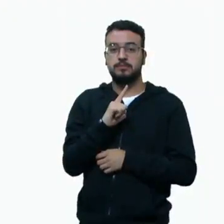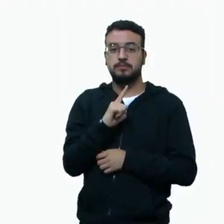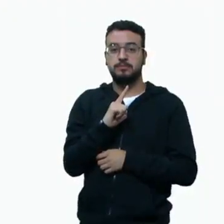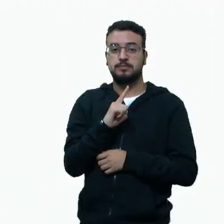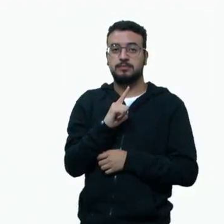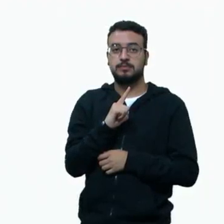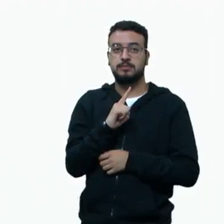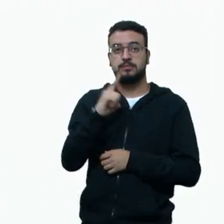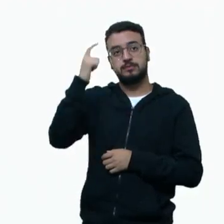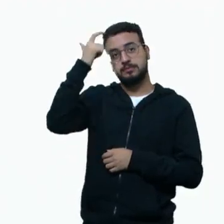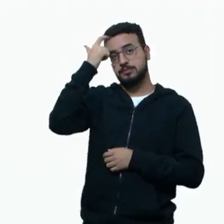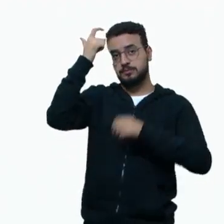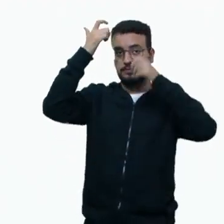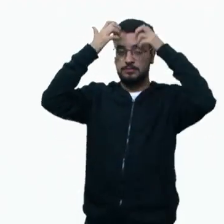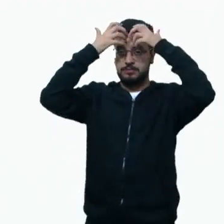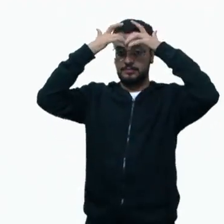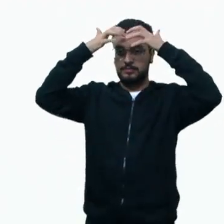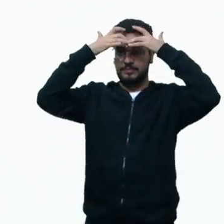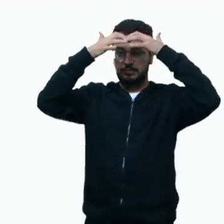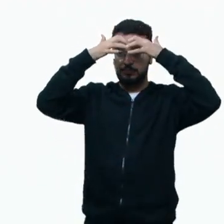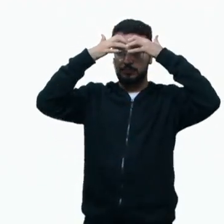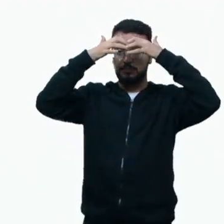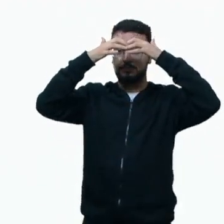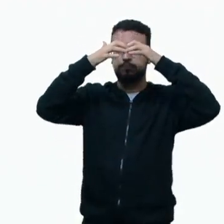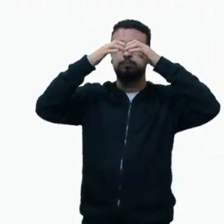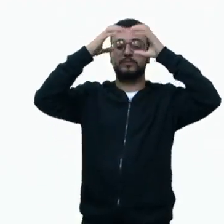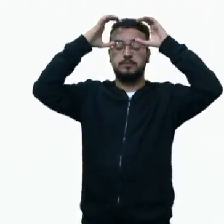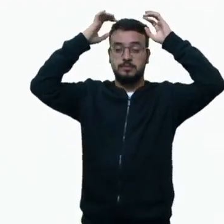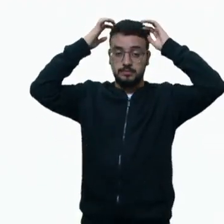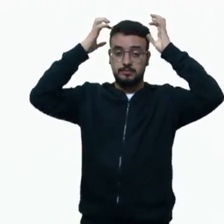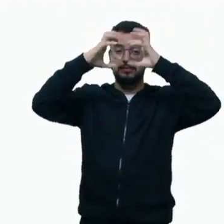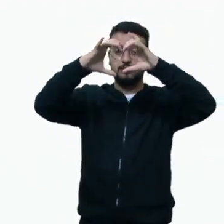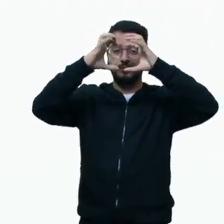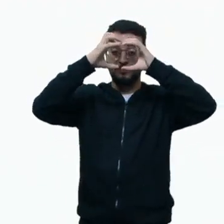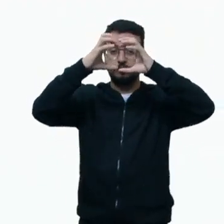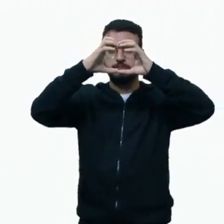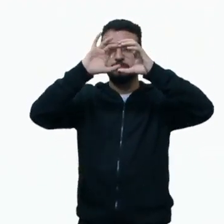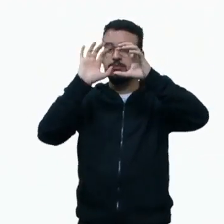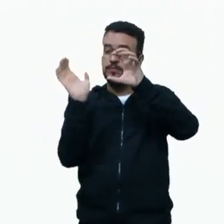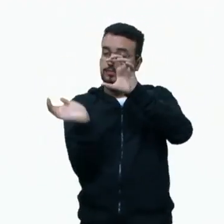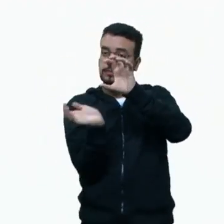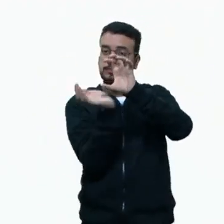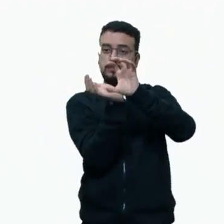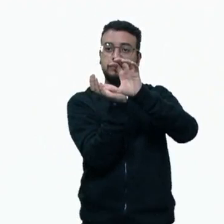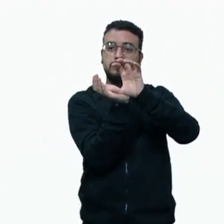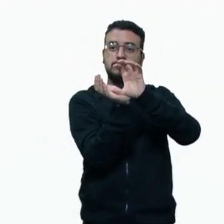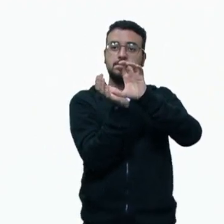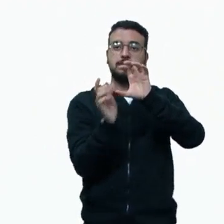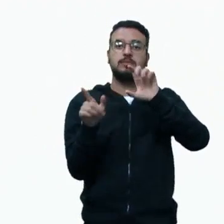o cérebro, o cerebelo e o tronco encefálico.